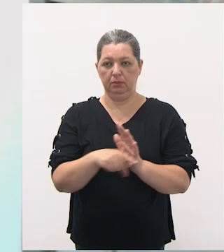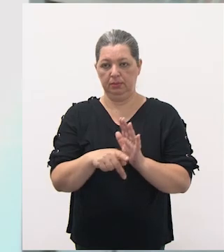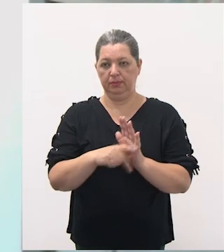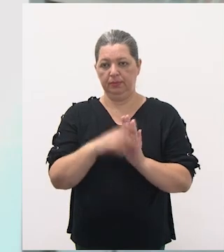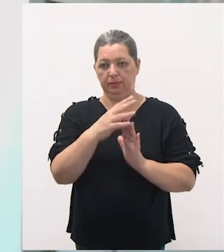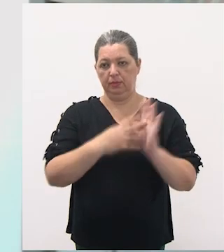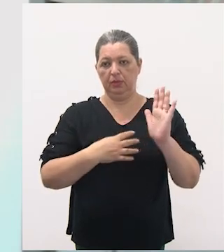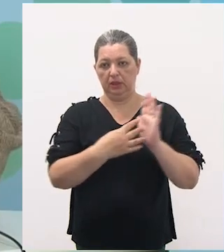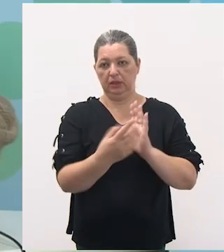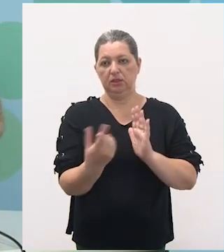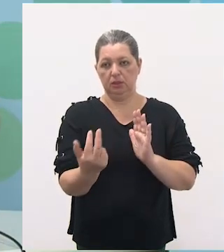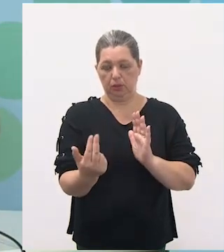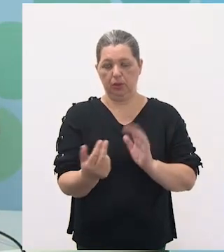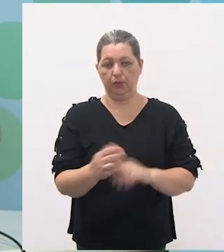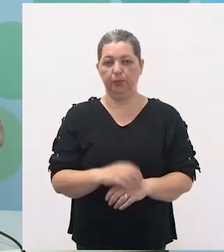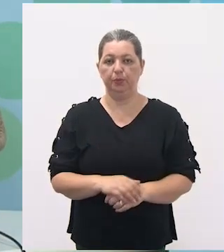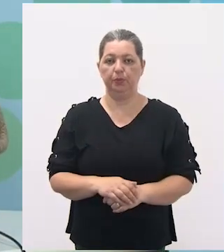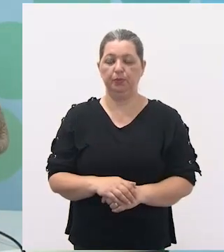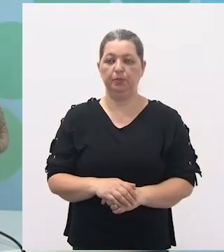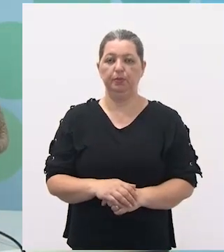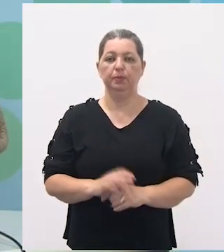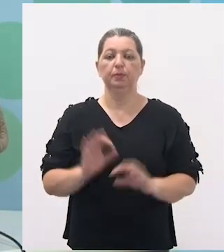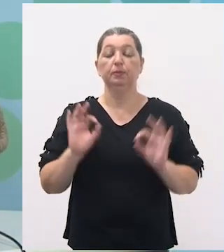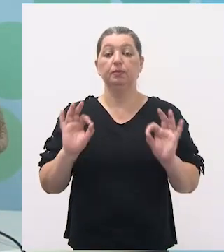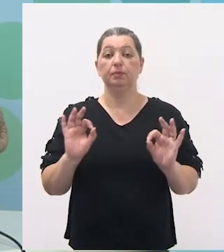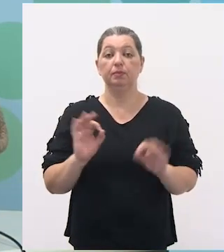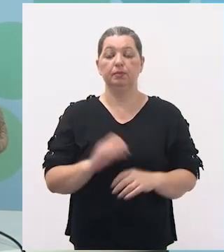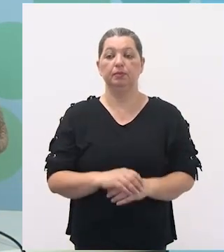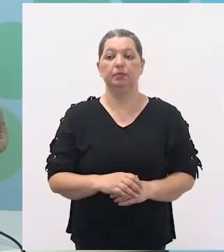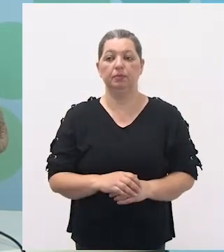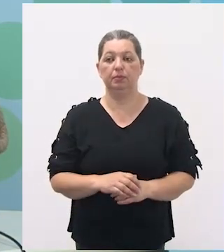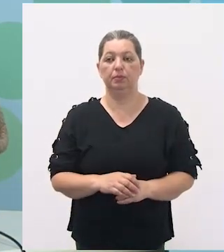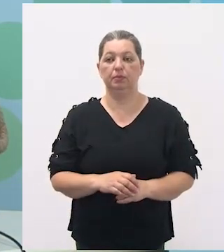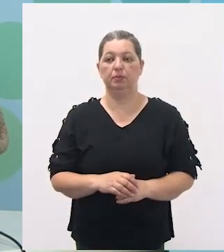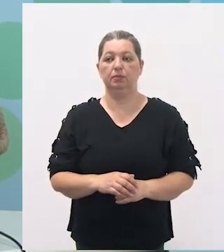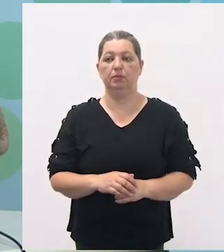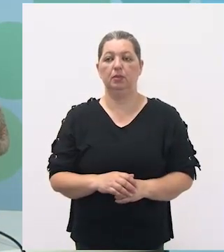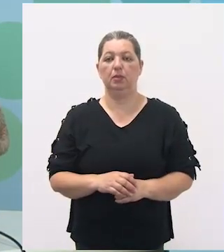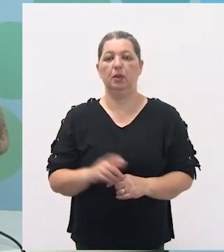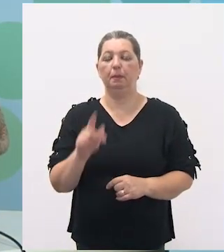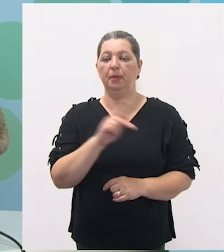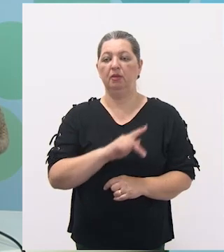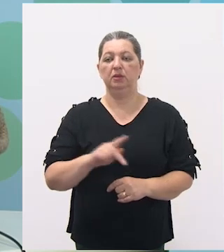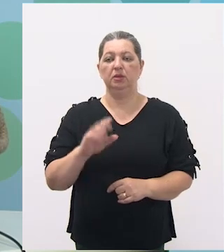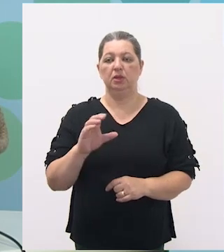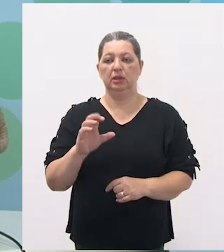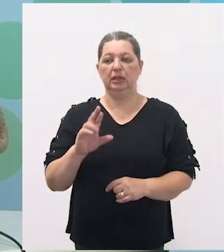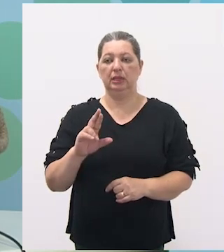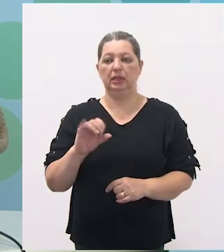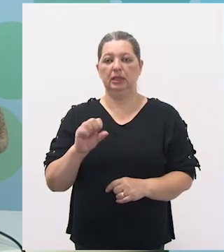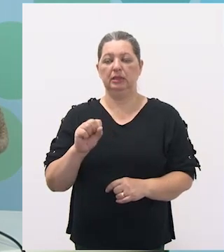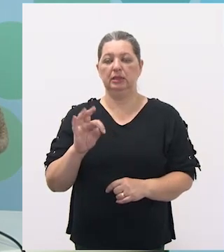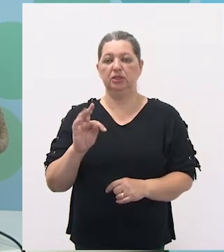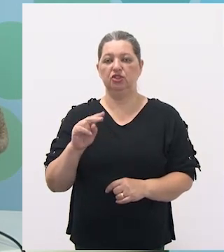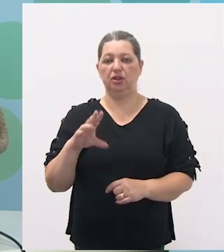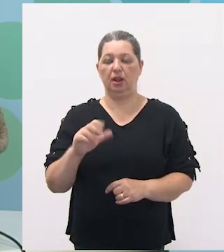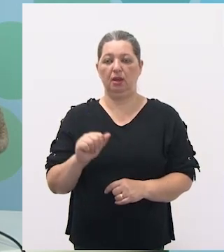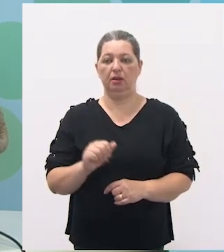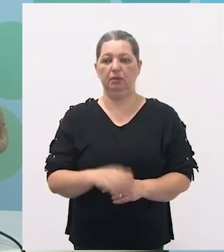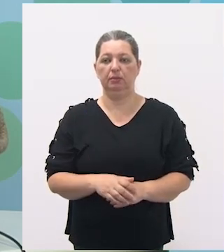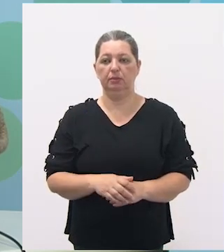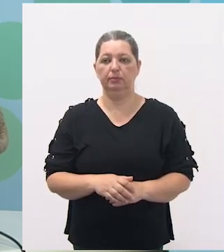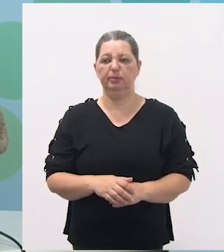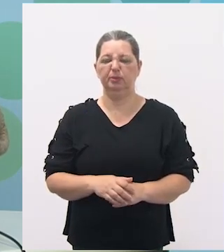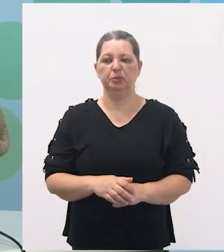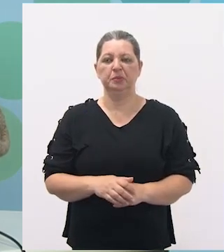série. Ótimo, Valéria. Aqui a professora Cristina fala que a taxonomia de